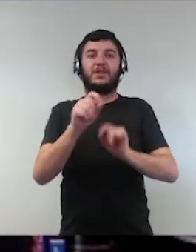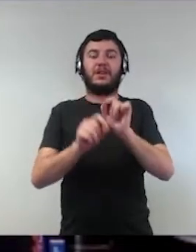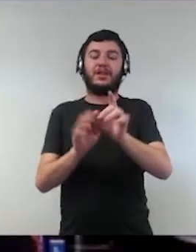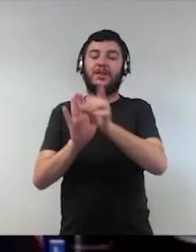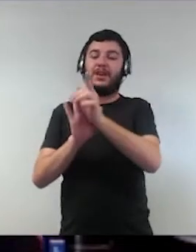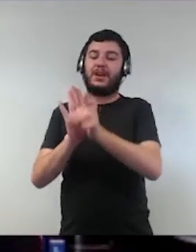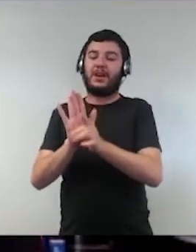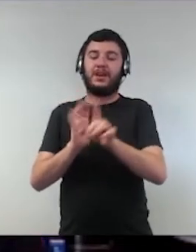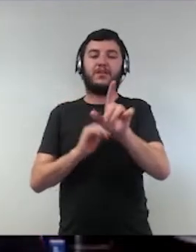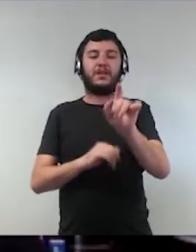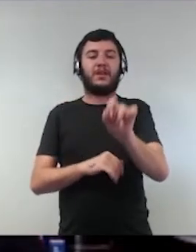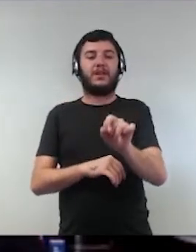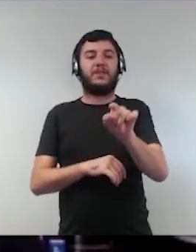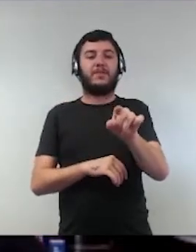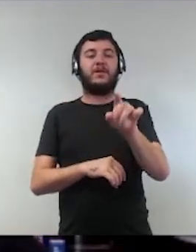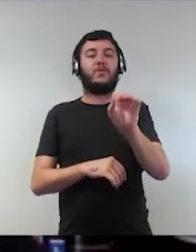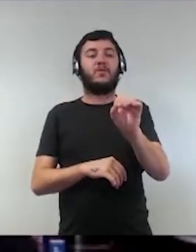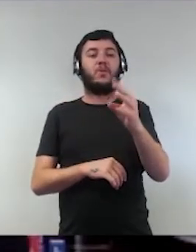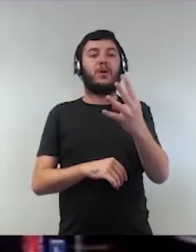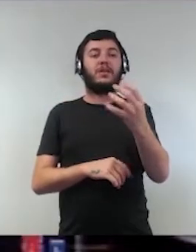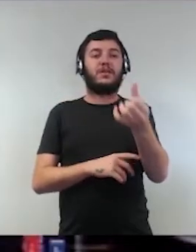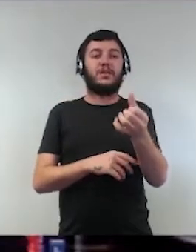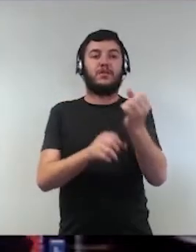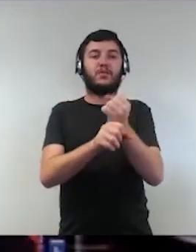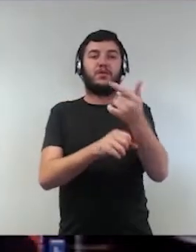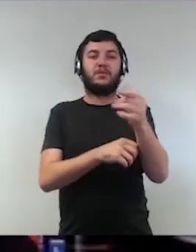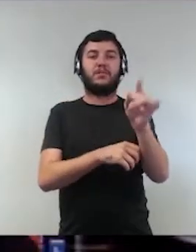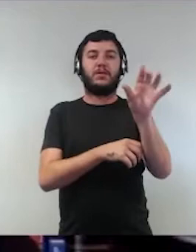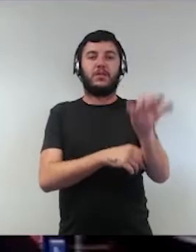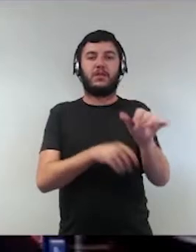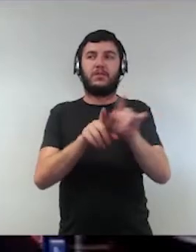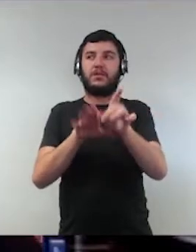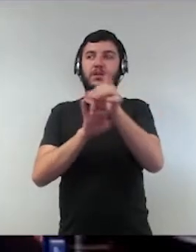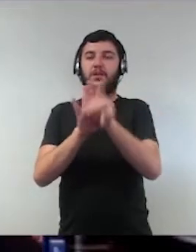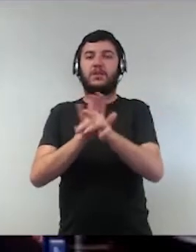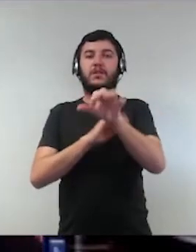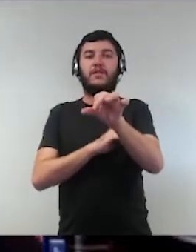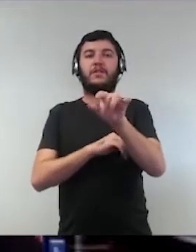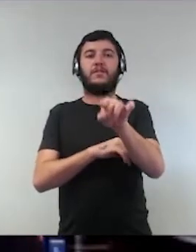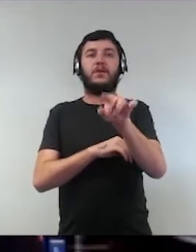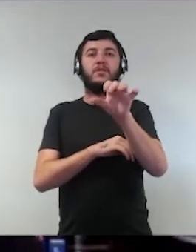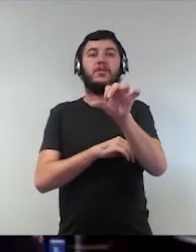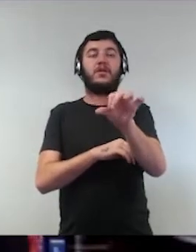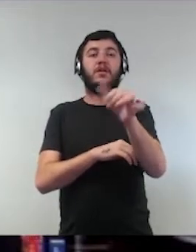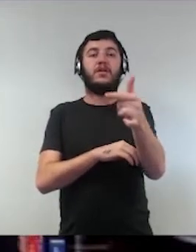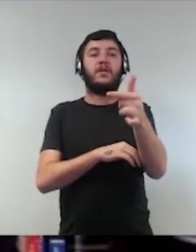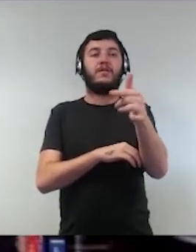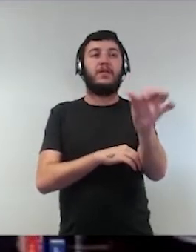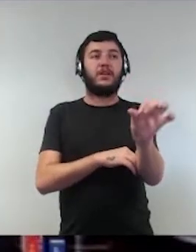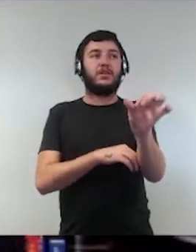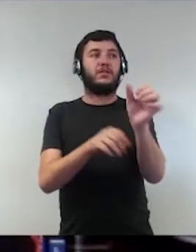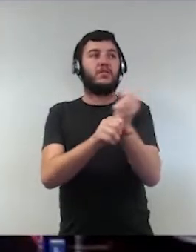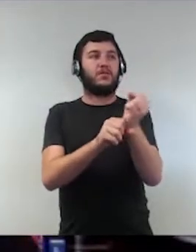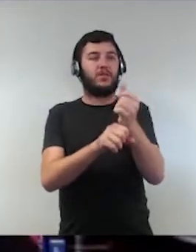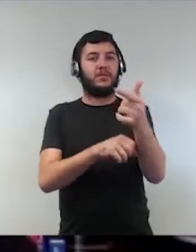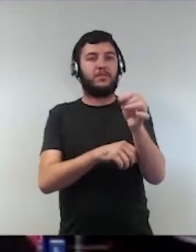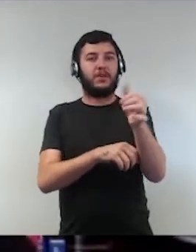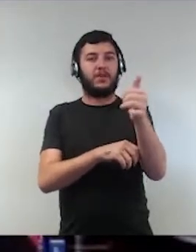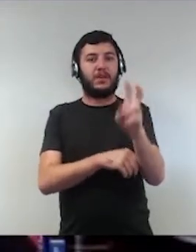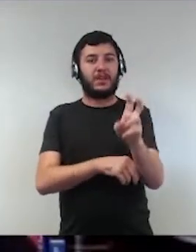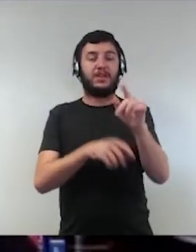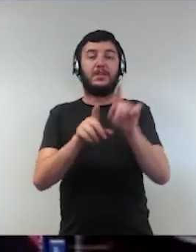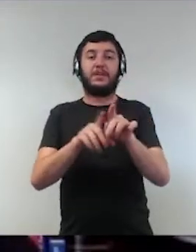decreto 10.046 de 2019 e o decreto 9.929 de 2019, são decretos que acabam